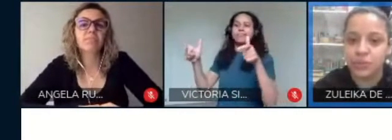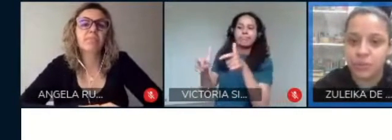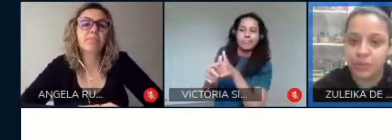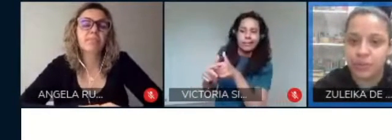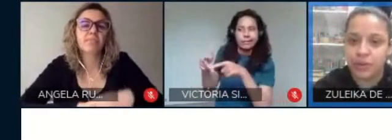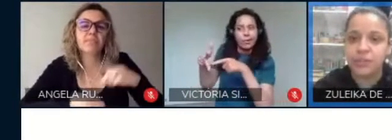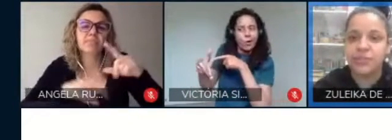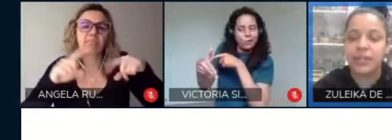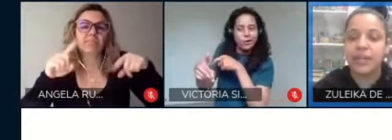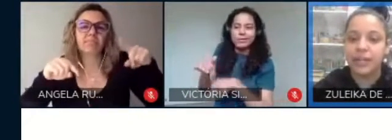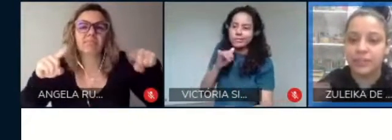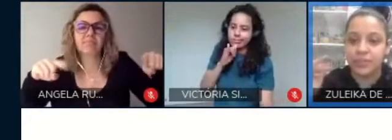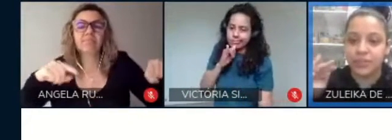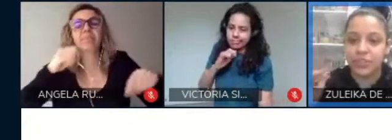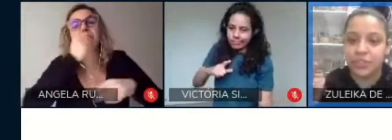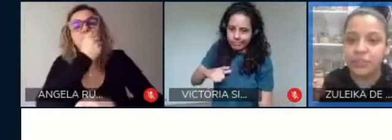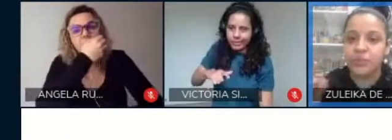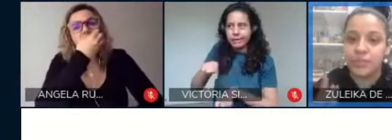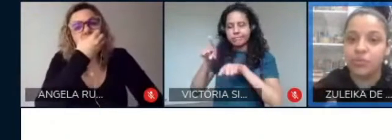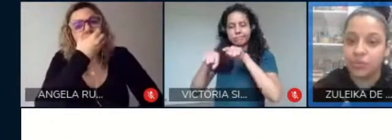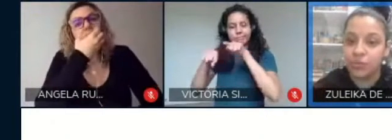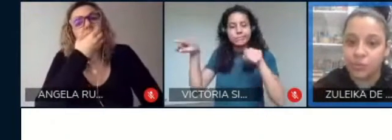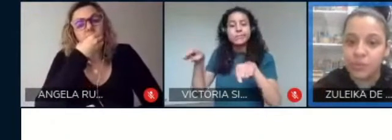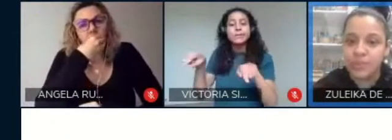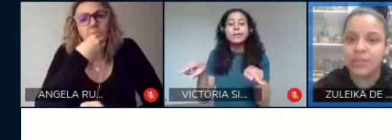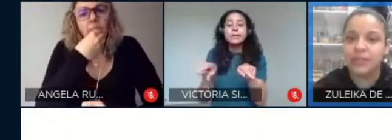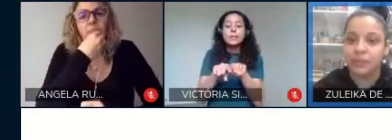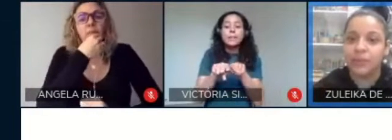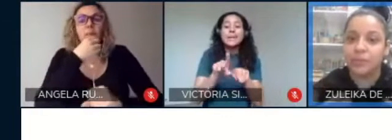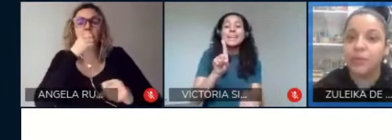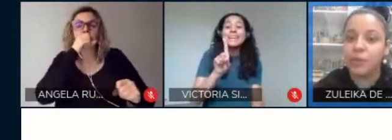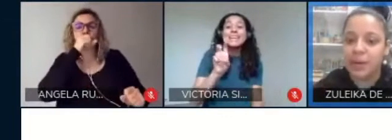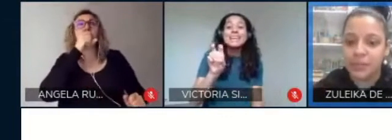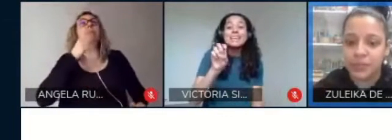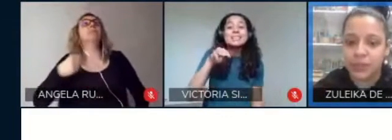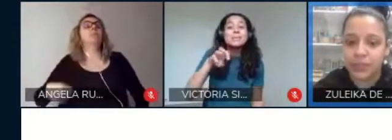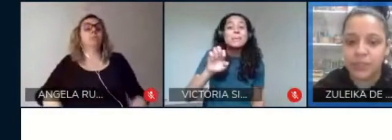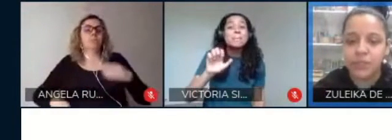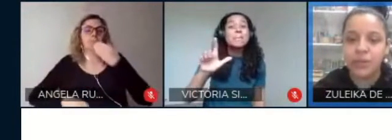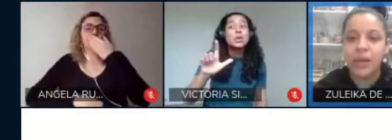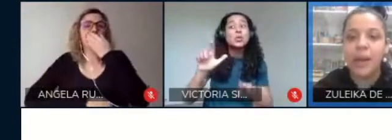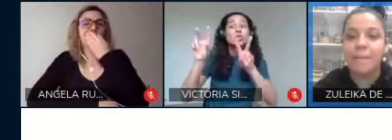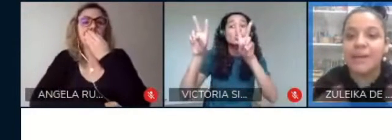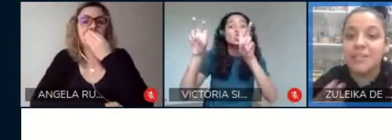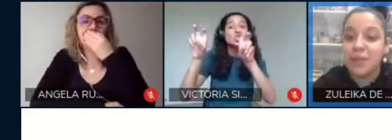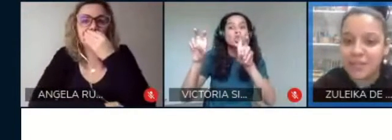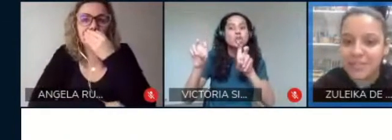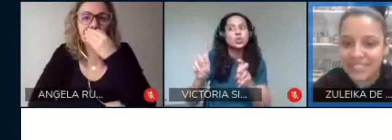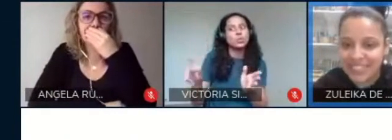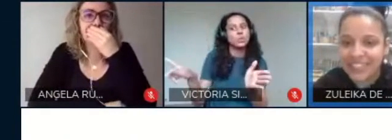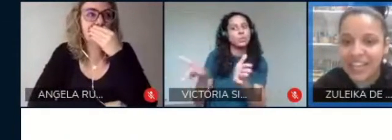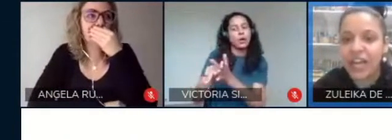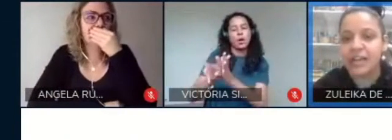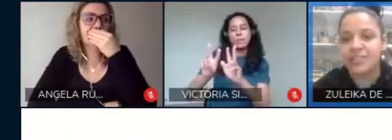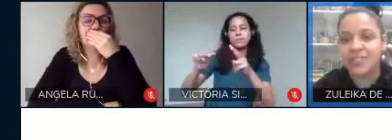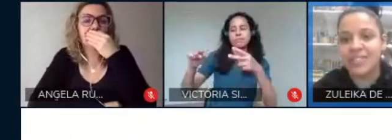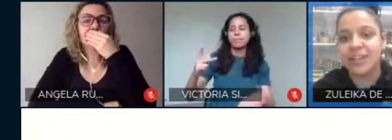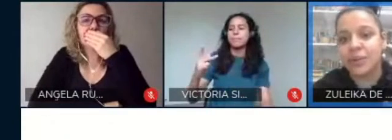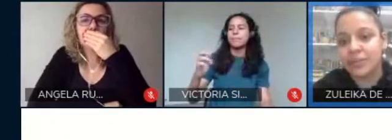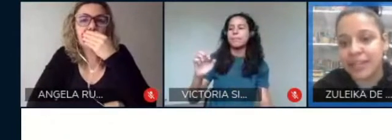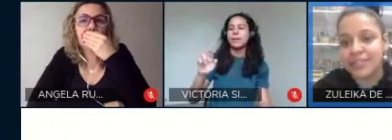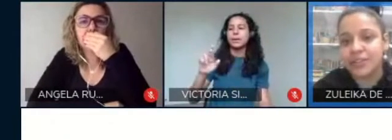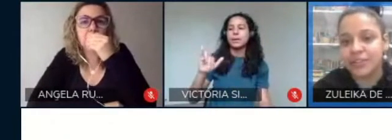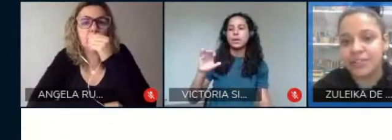e 15 mil títulos de periódicos, né? Então são títulos, não volumes, né? Então tem muito mais do que isso, mas mesmo